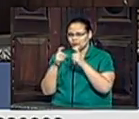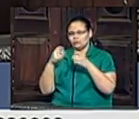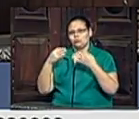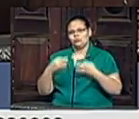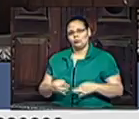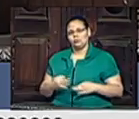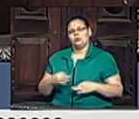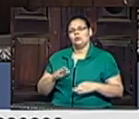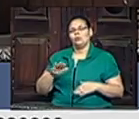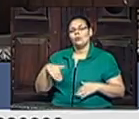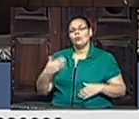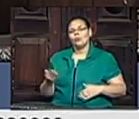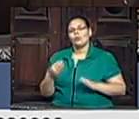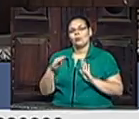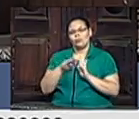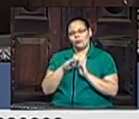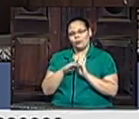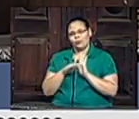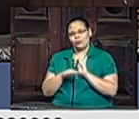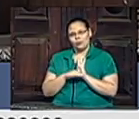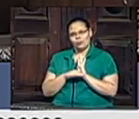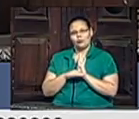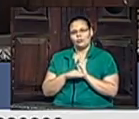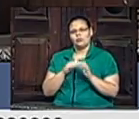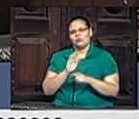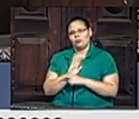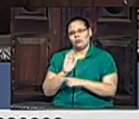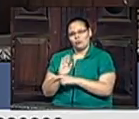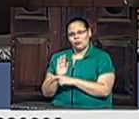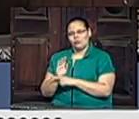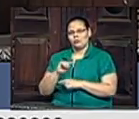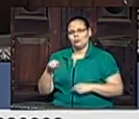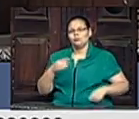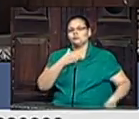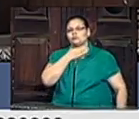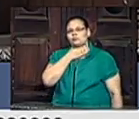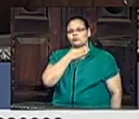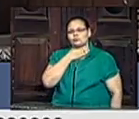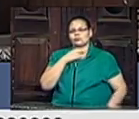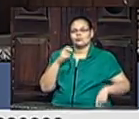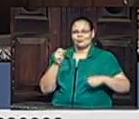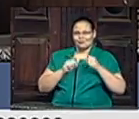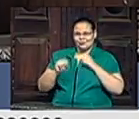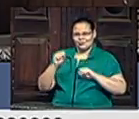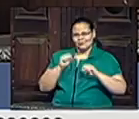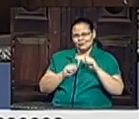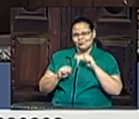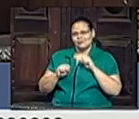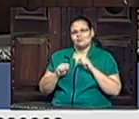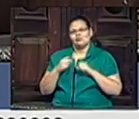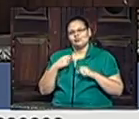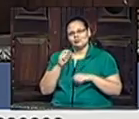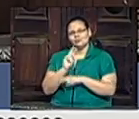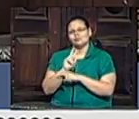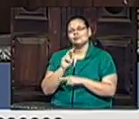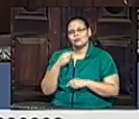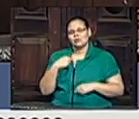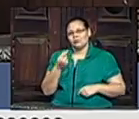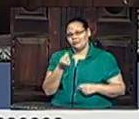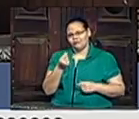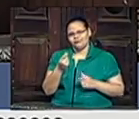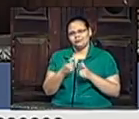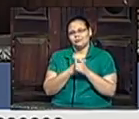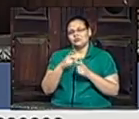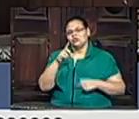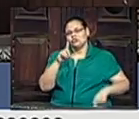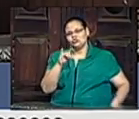de quais as medidas que realmente poderiam ajudar a enfrentar essa crise. De respeito à dívida ativa, por que a dívida ativa desse Estado nunca foi